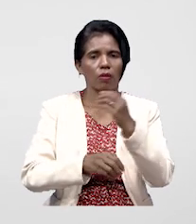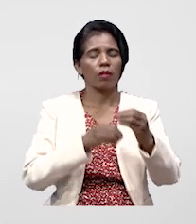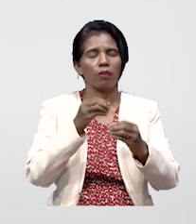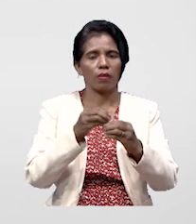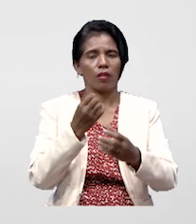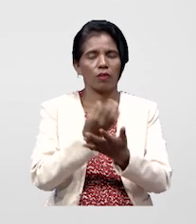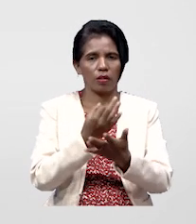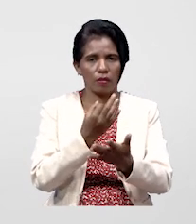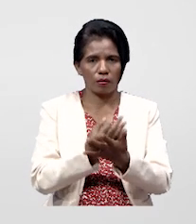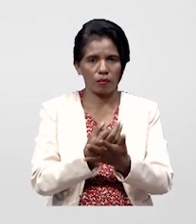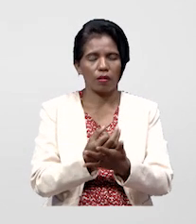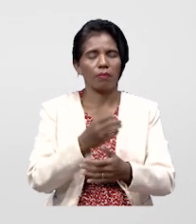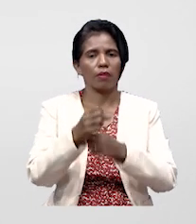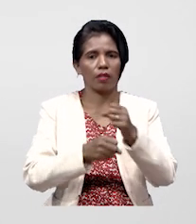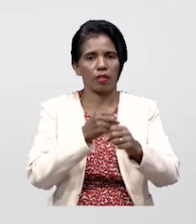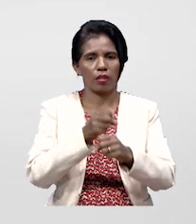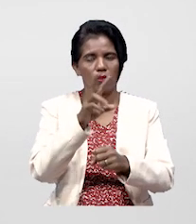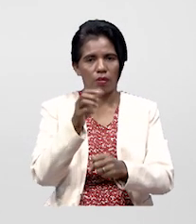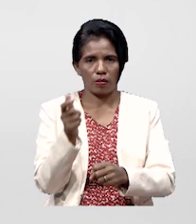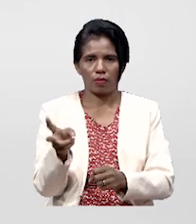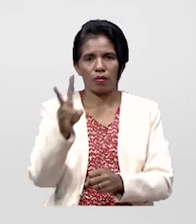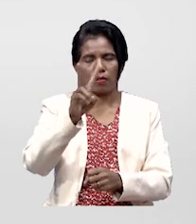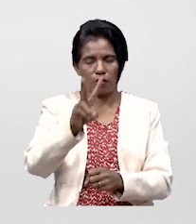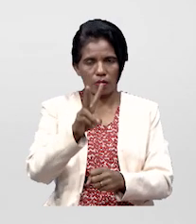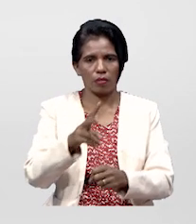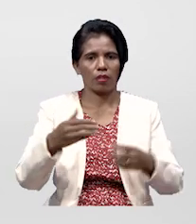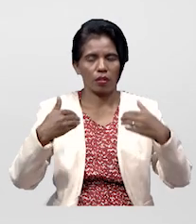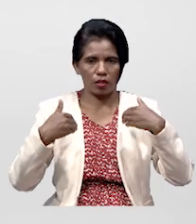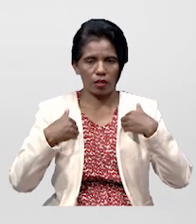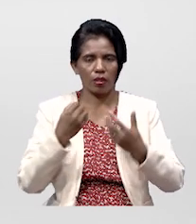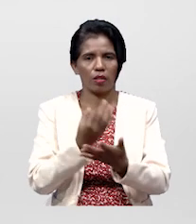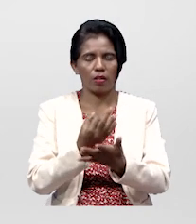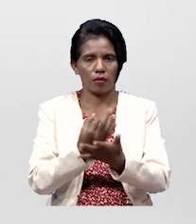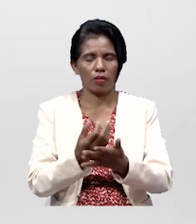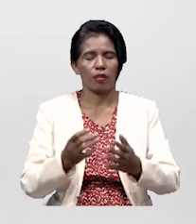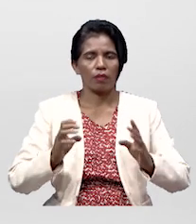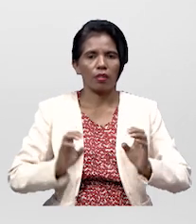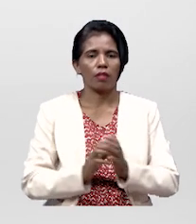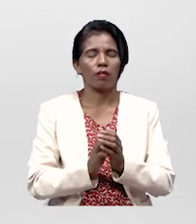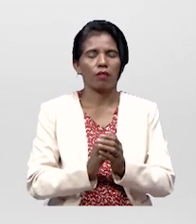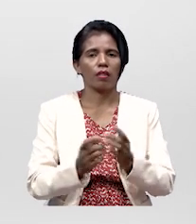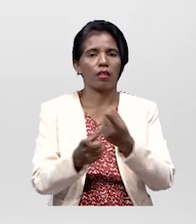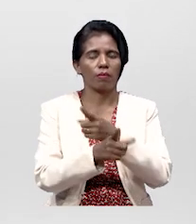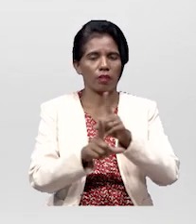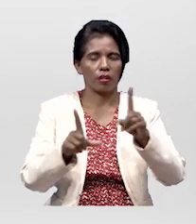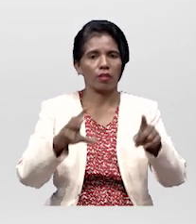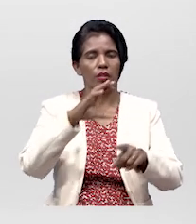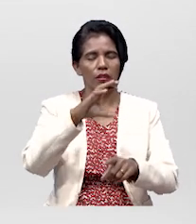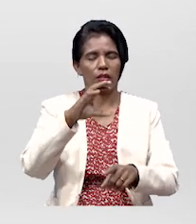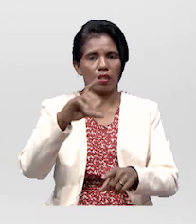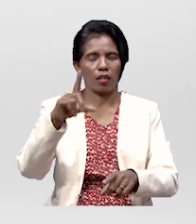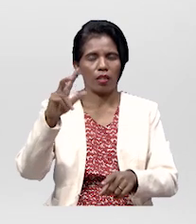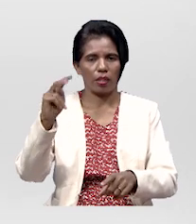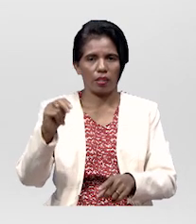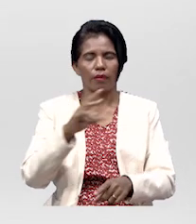Geral Estado, ba Rihungrua, Ronulo Recinrua, no Criação Fundo Combatentes ba Libertação Nacional. Orçamento